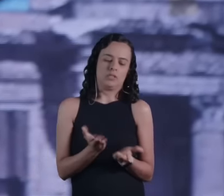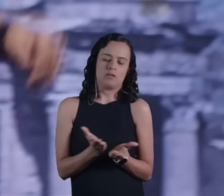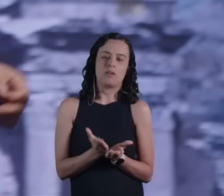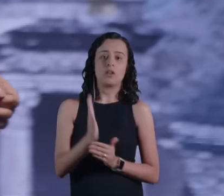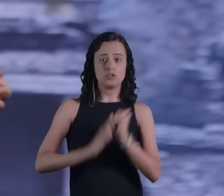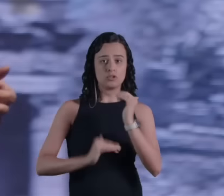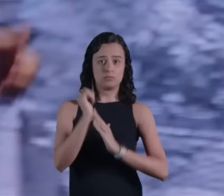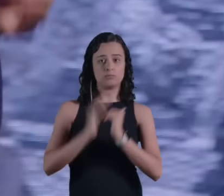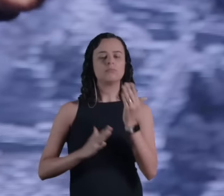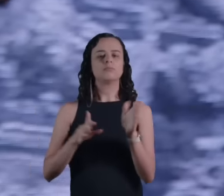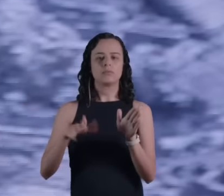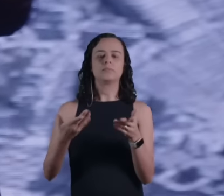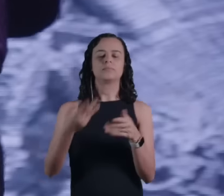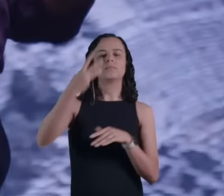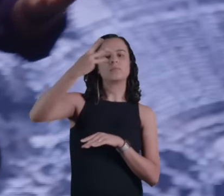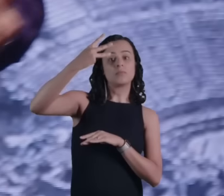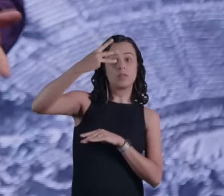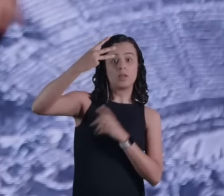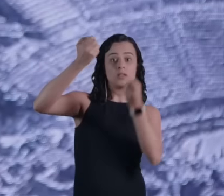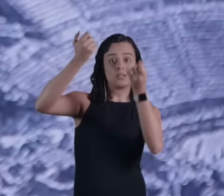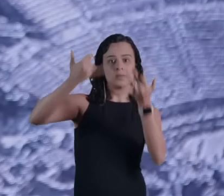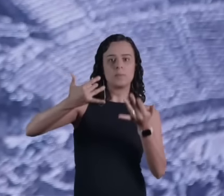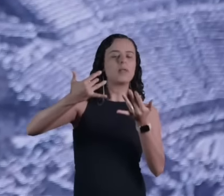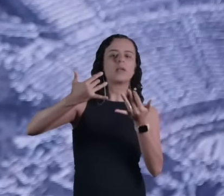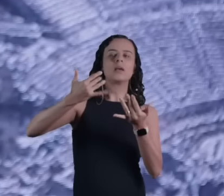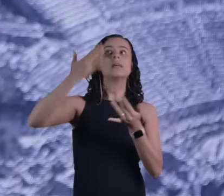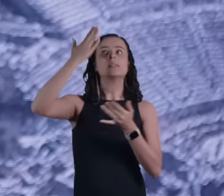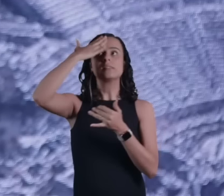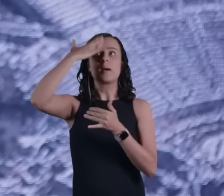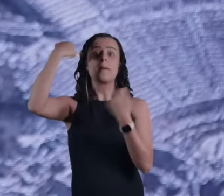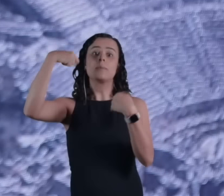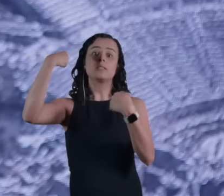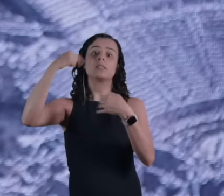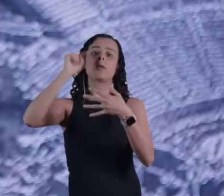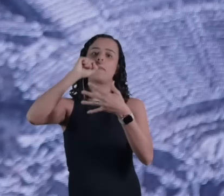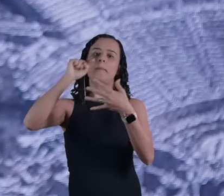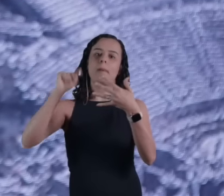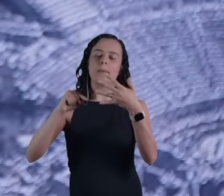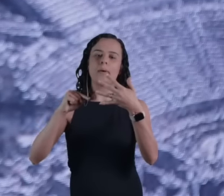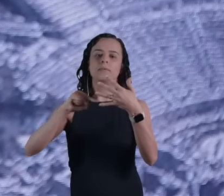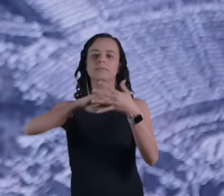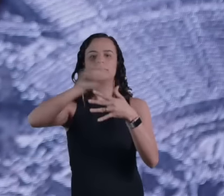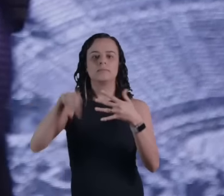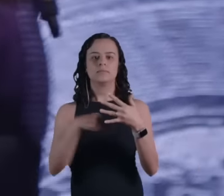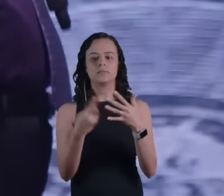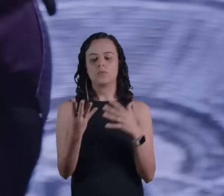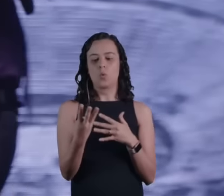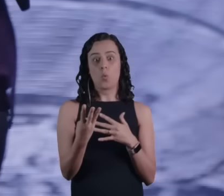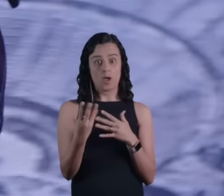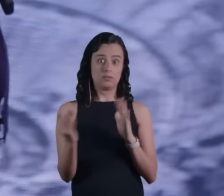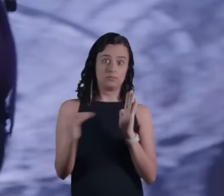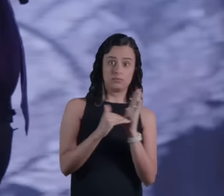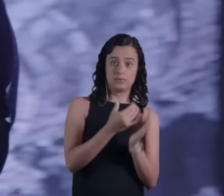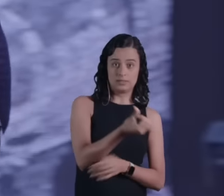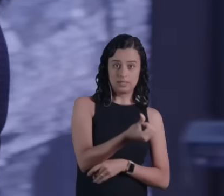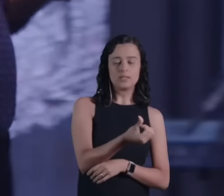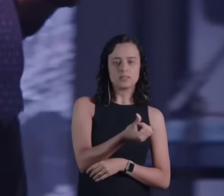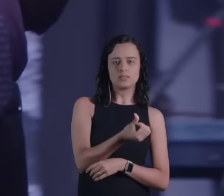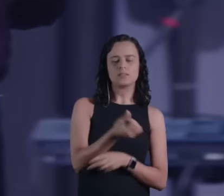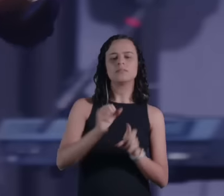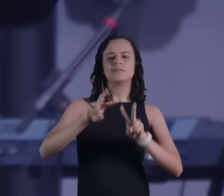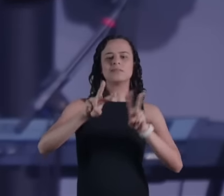3 primeiros capítulos falam daquilo que nós temos que saber. Mas os capítulos 4, 5 e 6